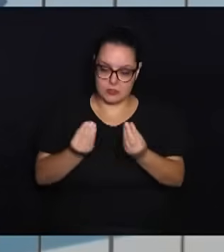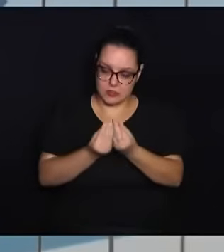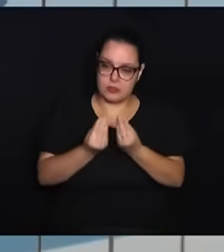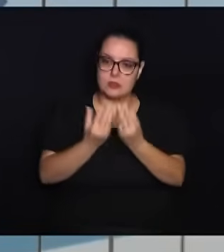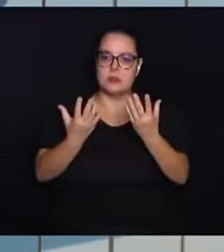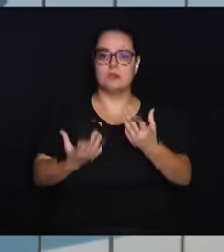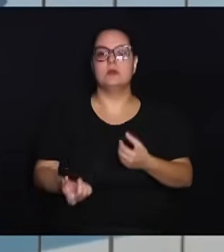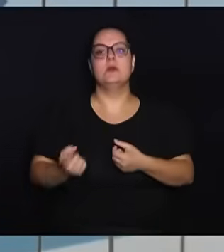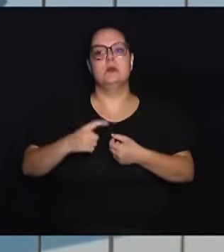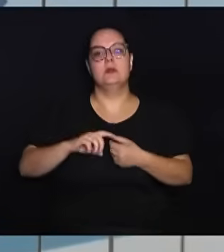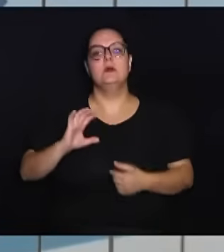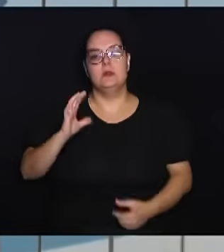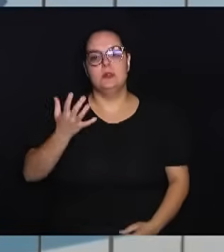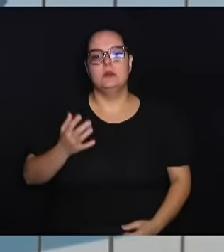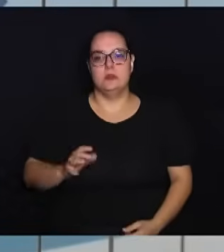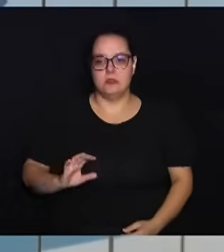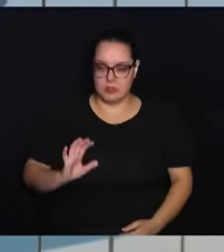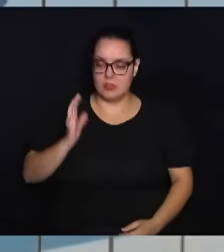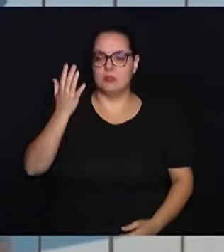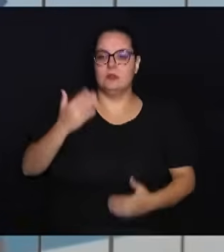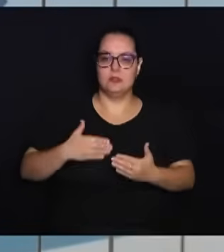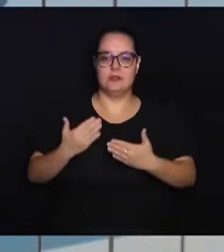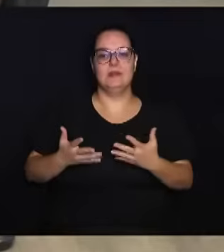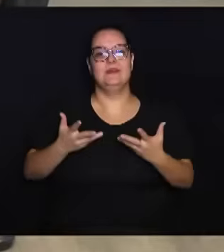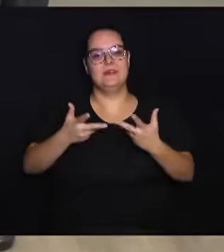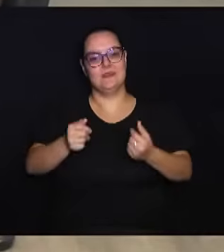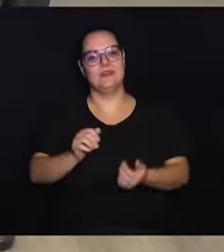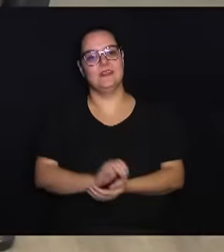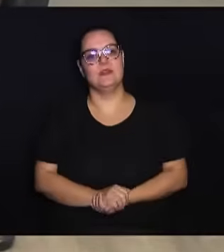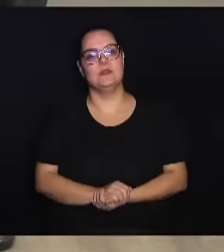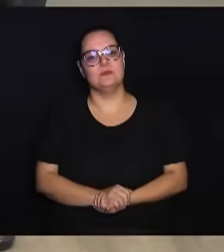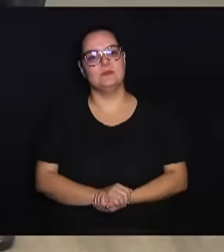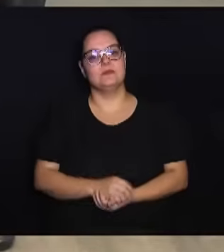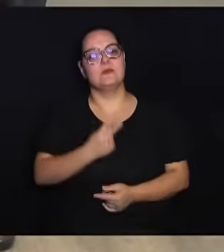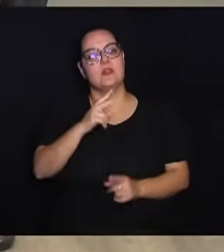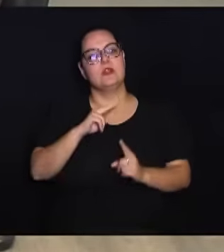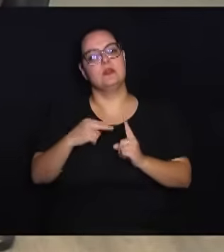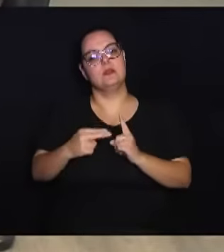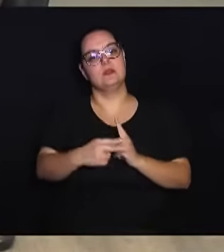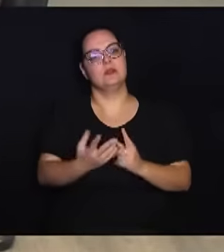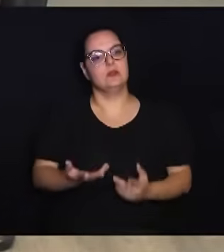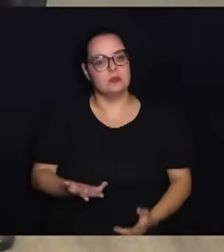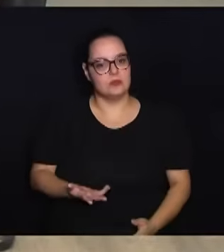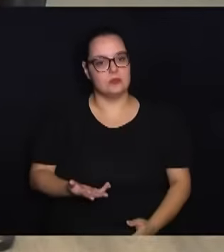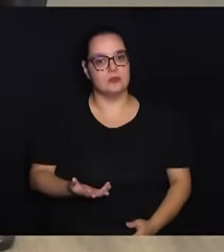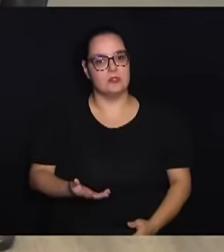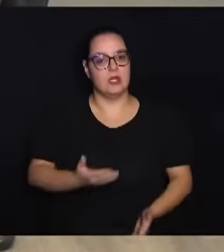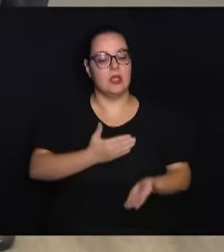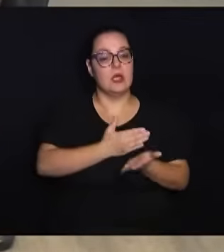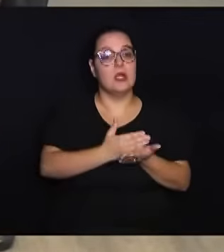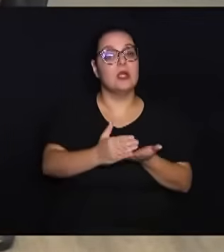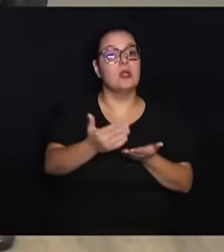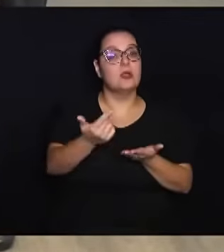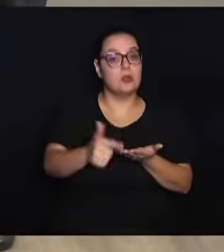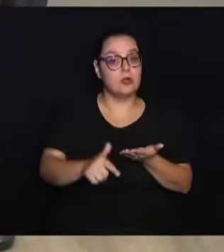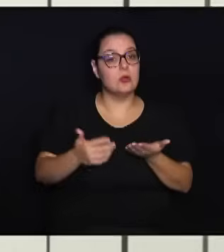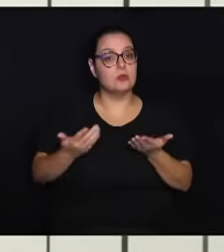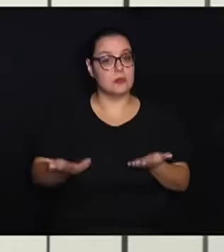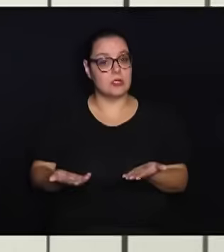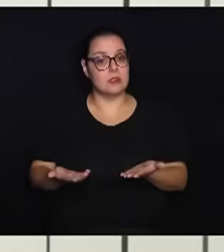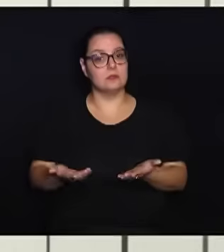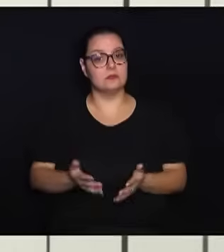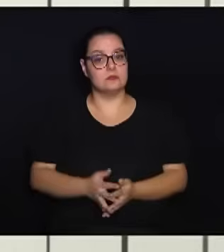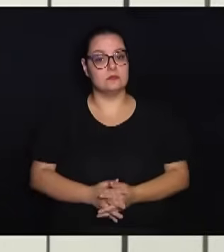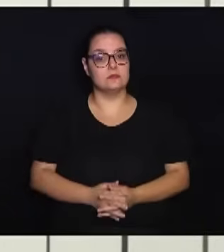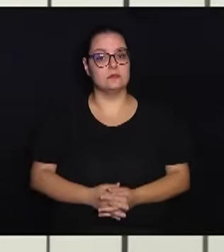a acontecer e vai, sabe? Maravilha. Então, no seu ponto de vista, recomeçar, né,